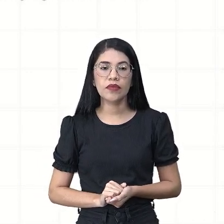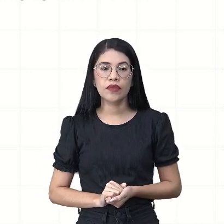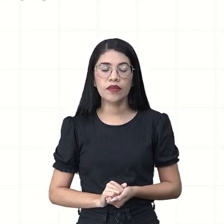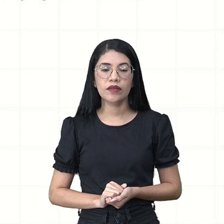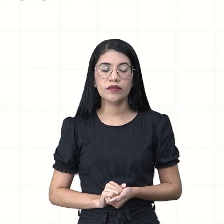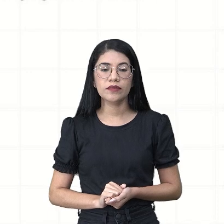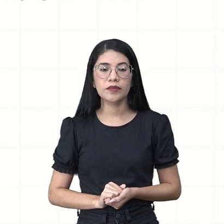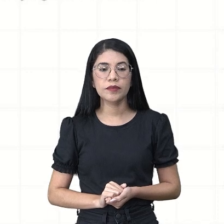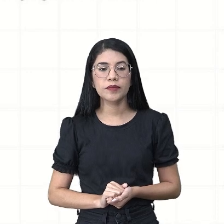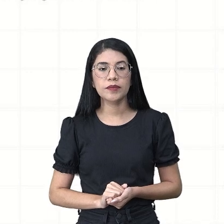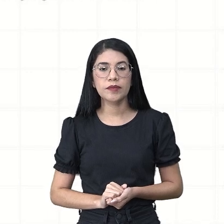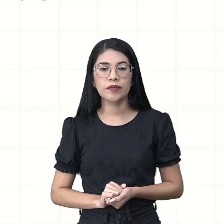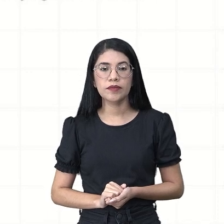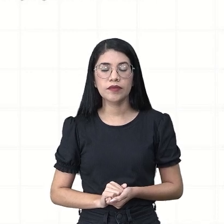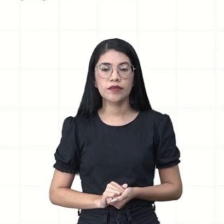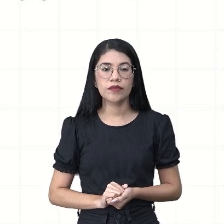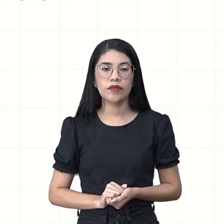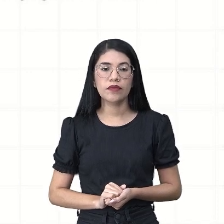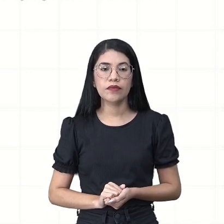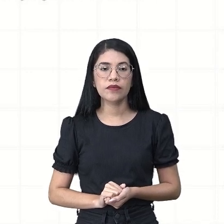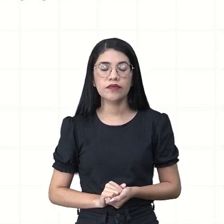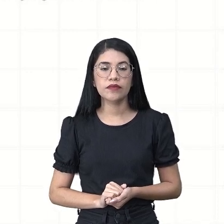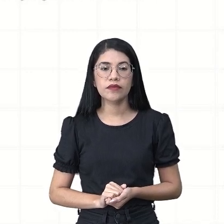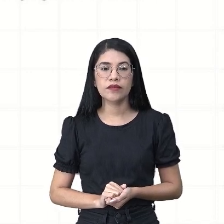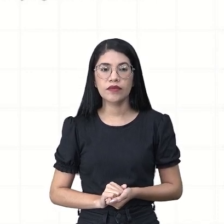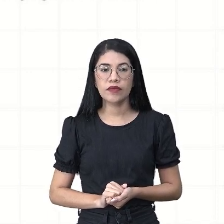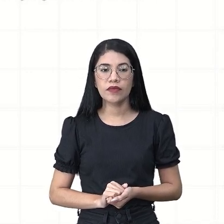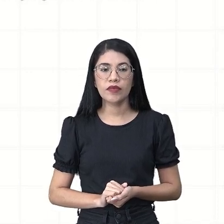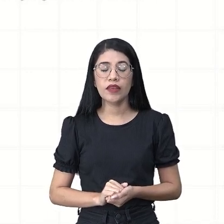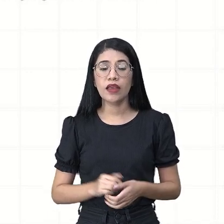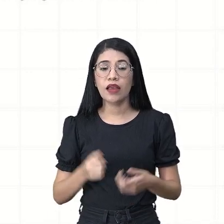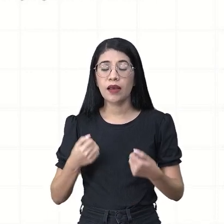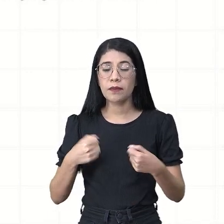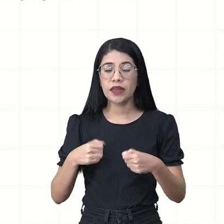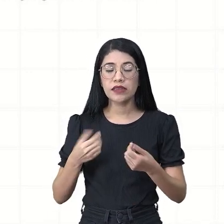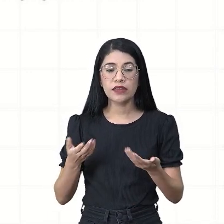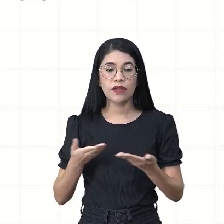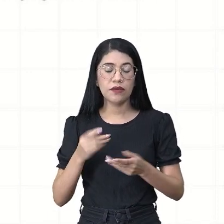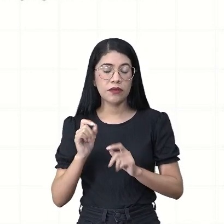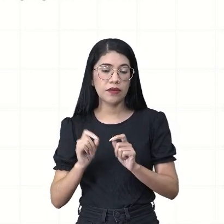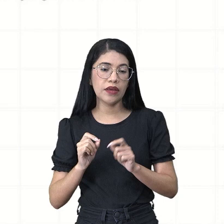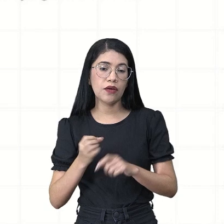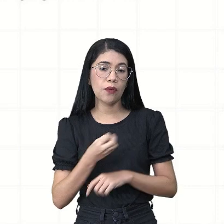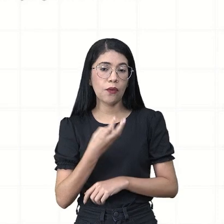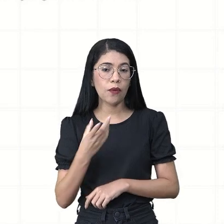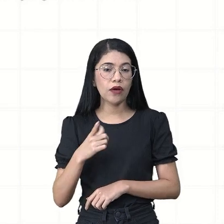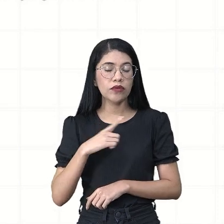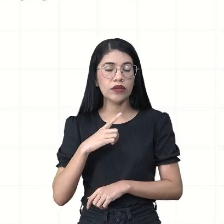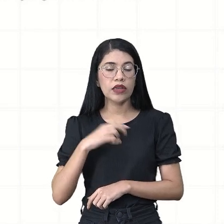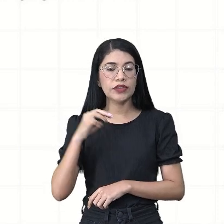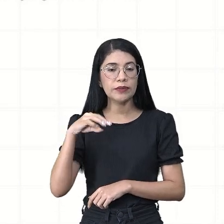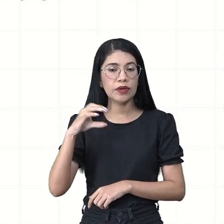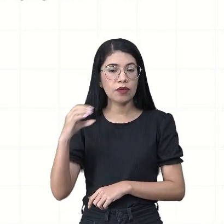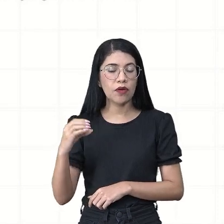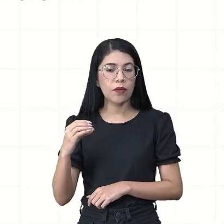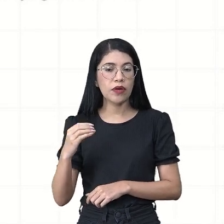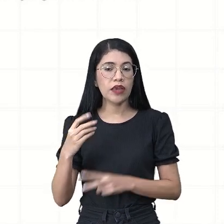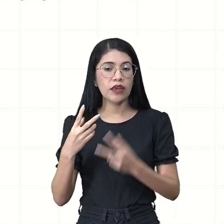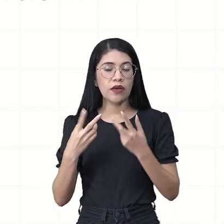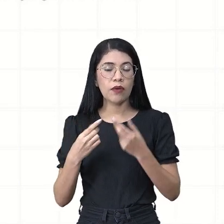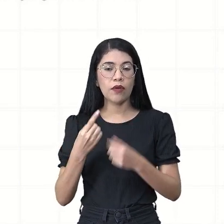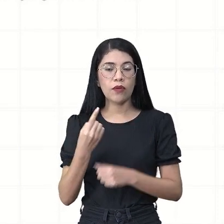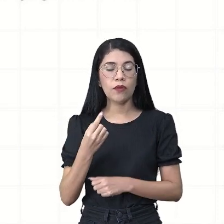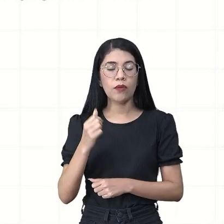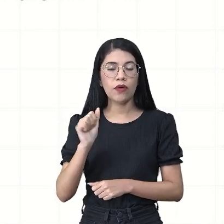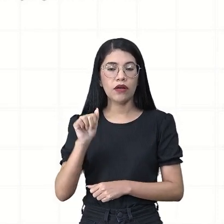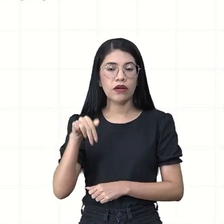né? 1 milímetro dividido em 1000 partes. Então, agora eu quero saber quantos micrômetros vai ser igual ao ano-luz, né?